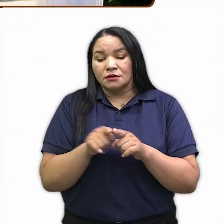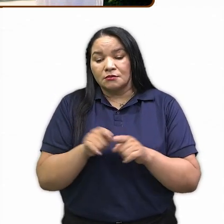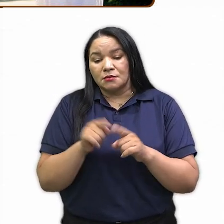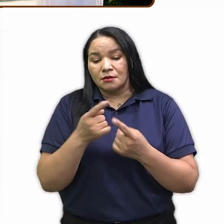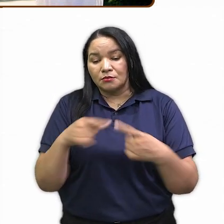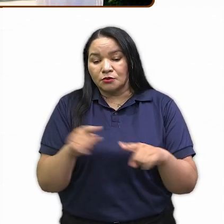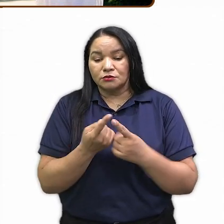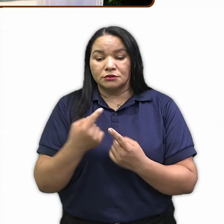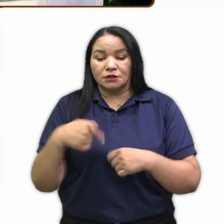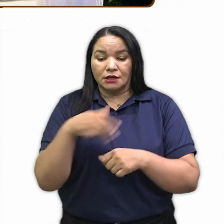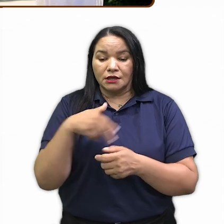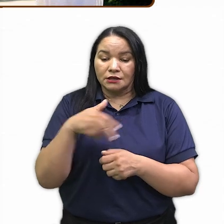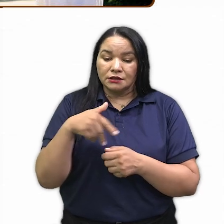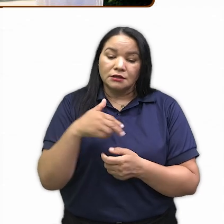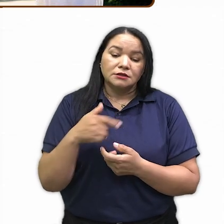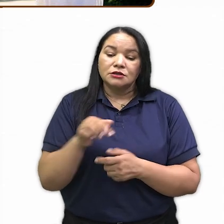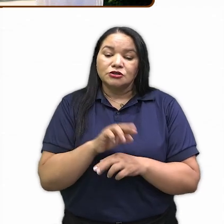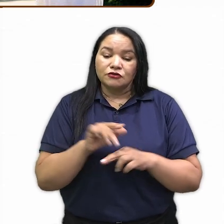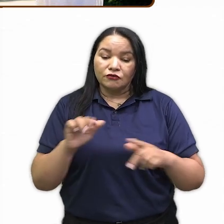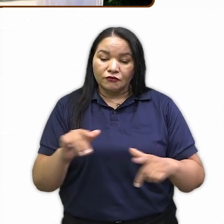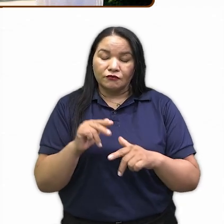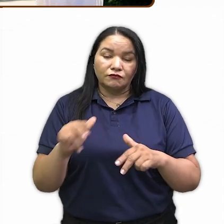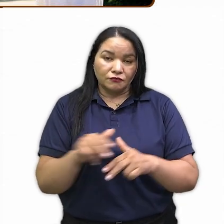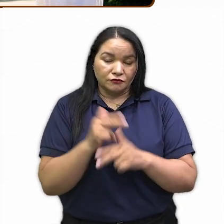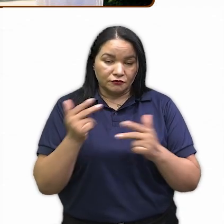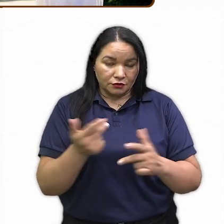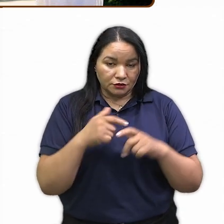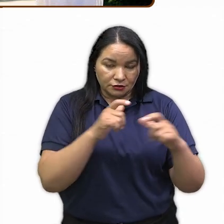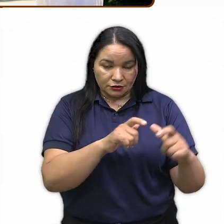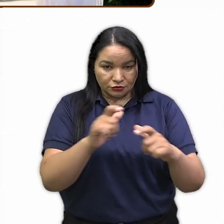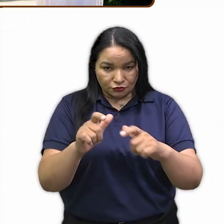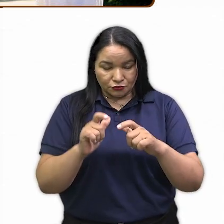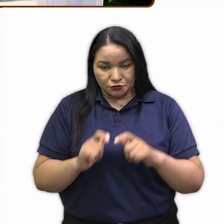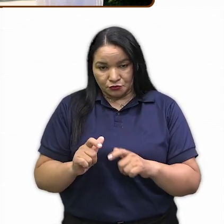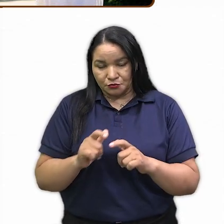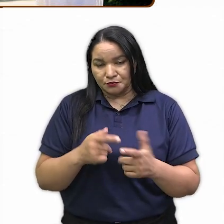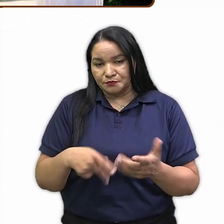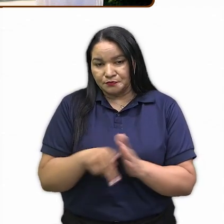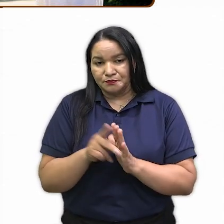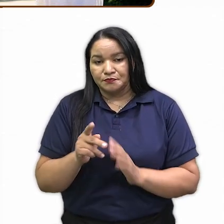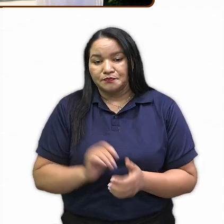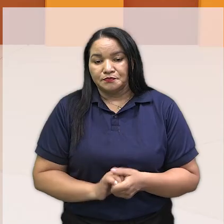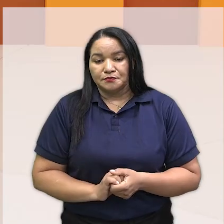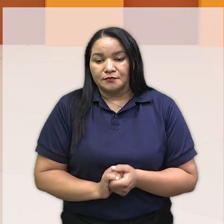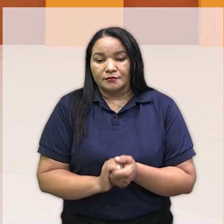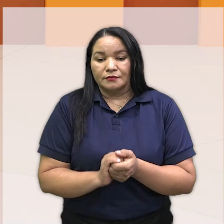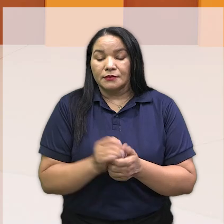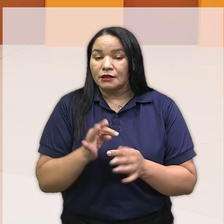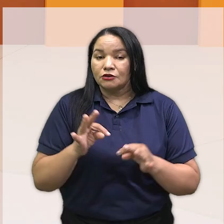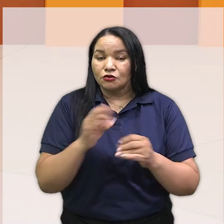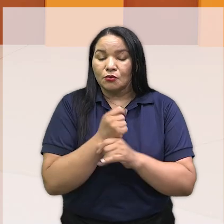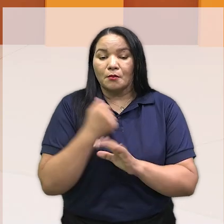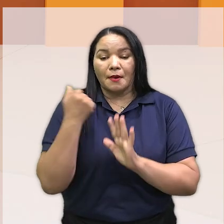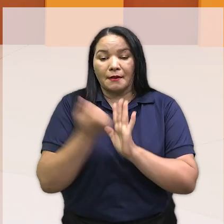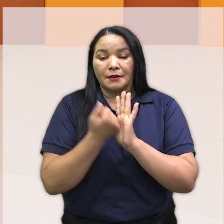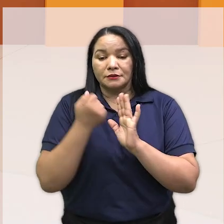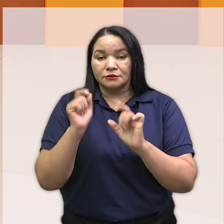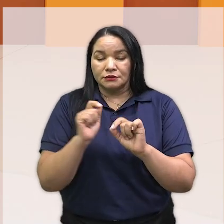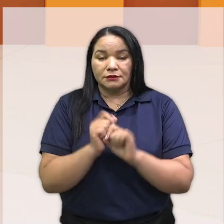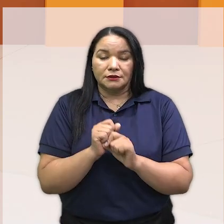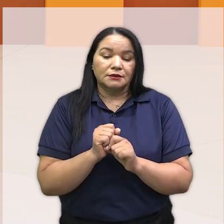música, a dança, que acabam se destacando aí por sua diversidade regional. Tudo isso marcando